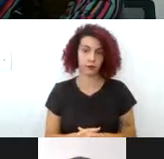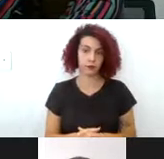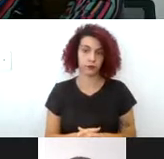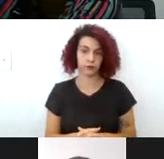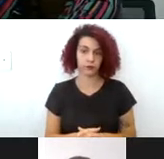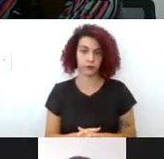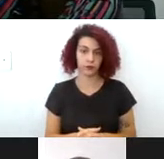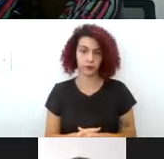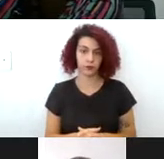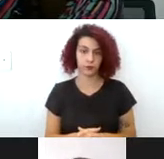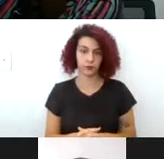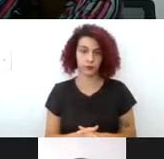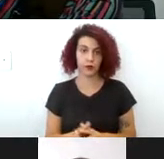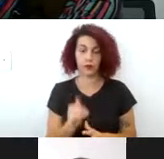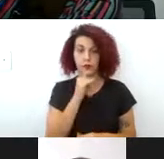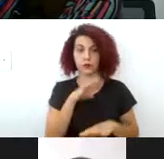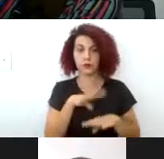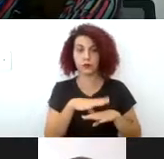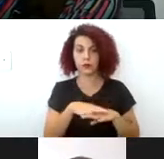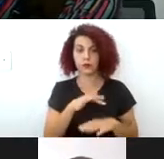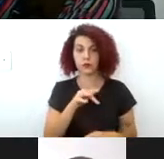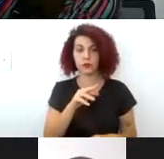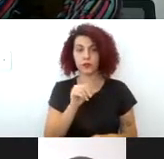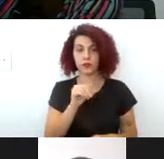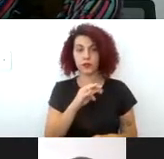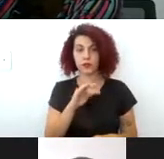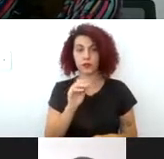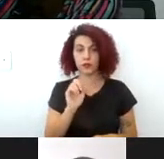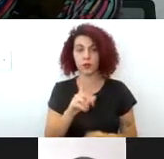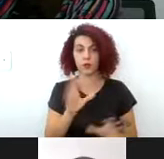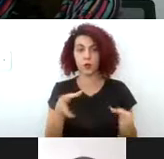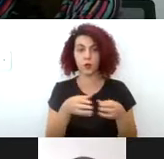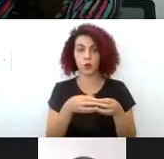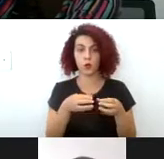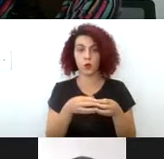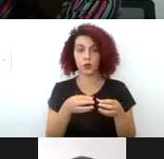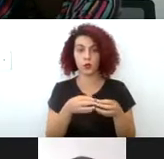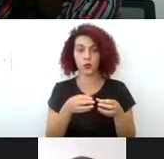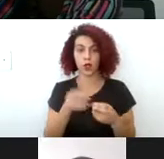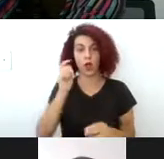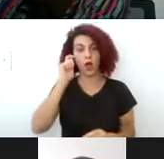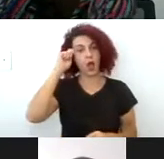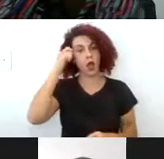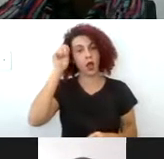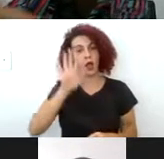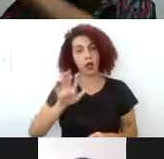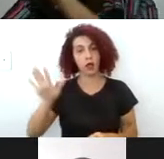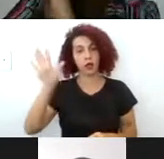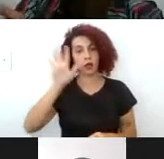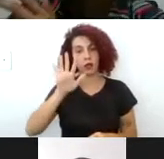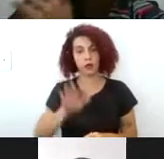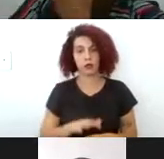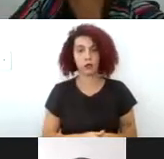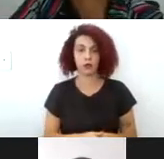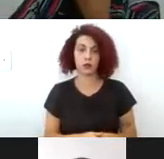a matemática fractal as comunidades africanas Então eu tenho